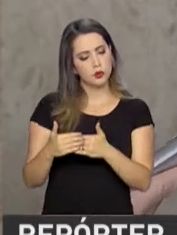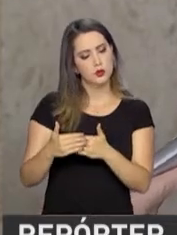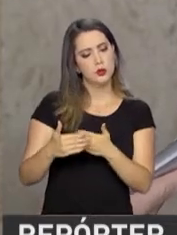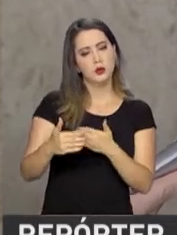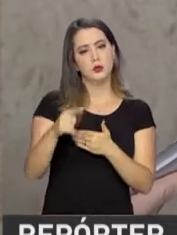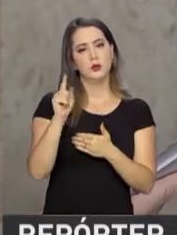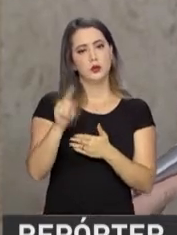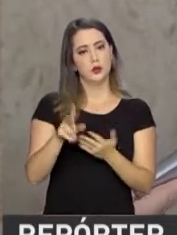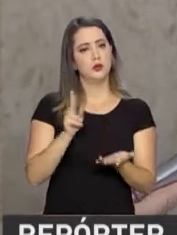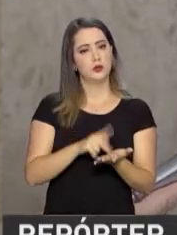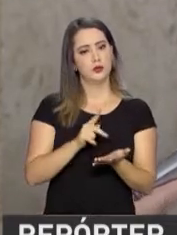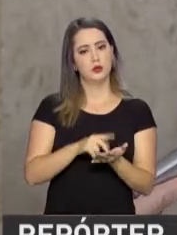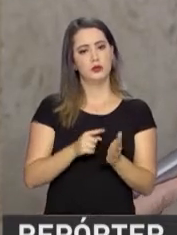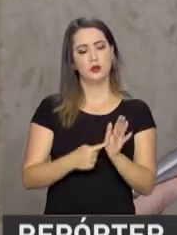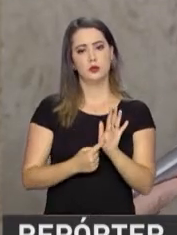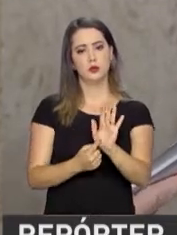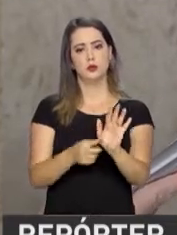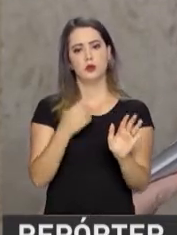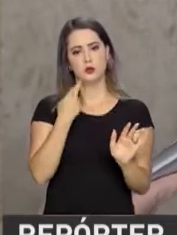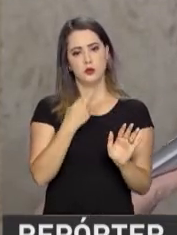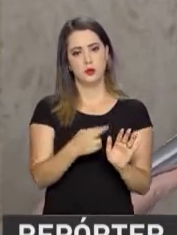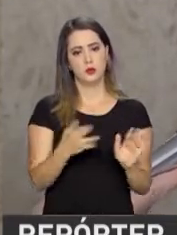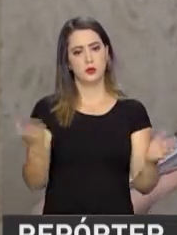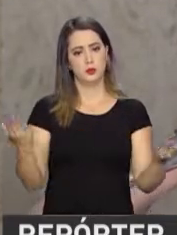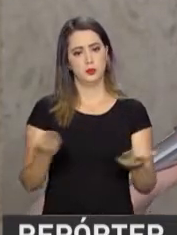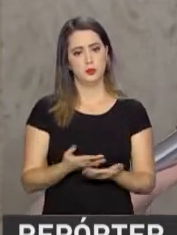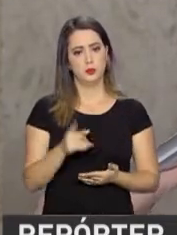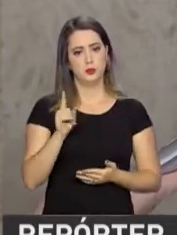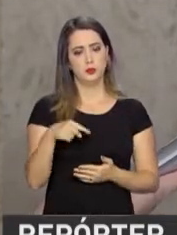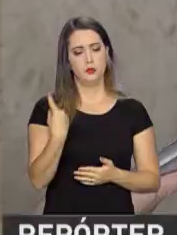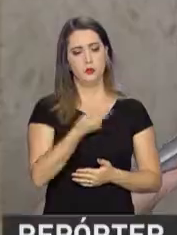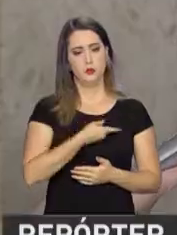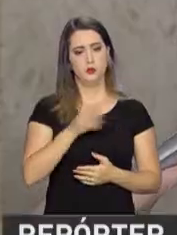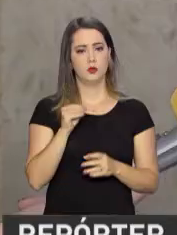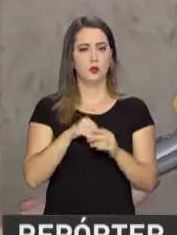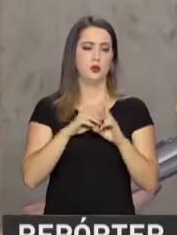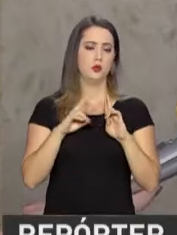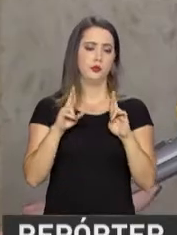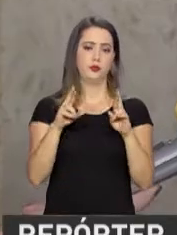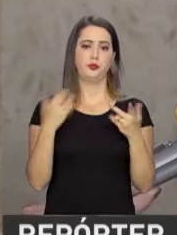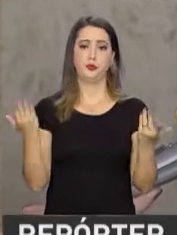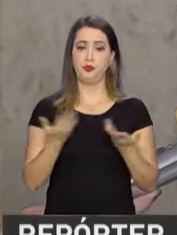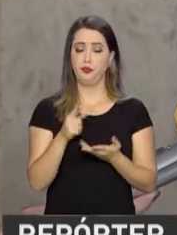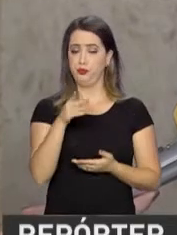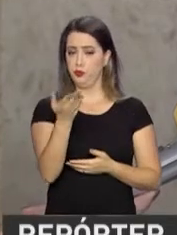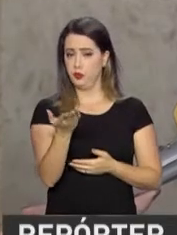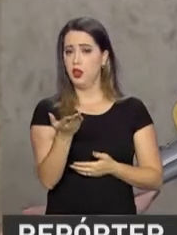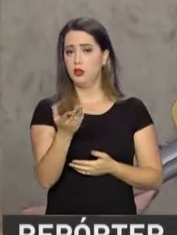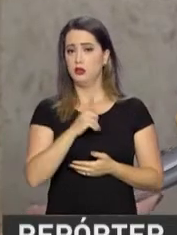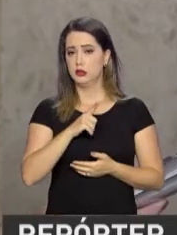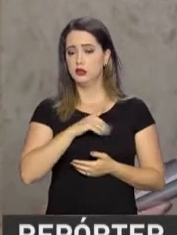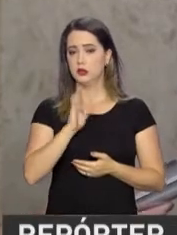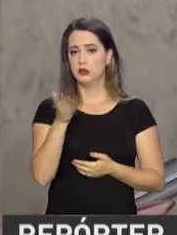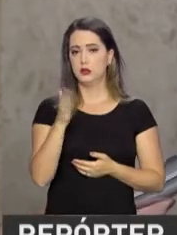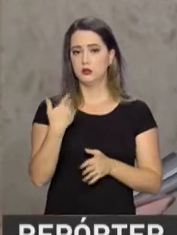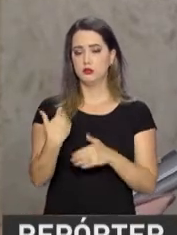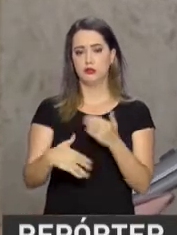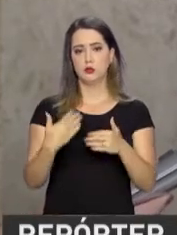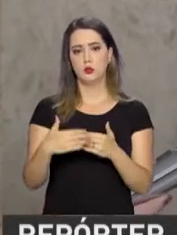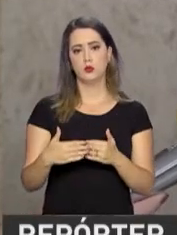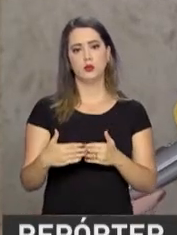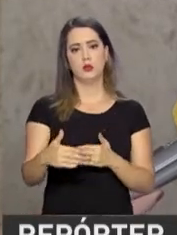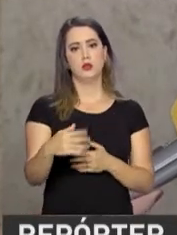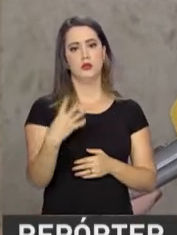começa a aparecer os resultados dentro daquilo que nós esperávamos então hoje você já tem em processamento ao com